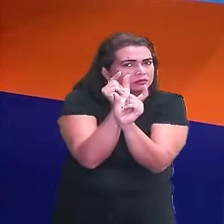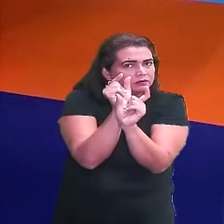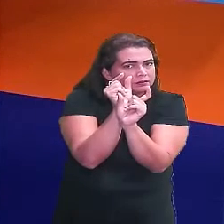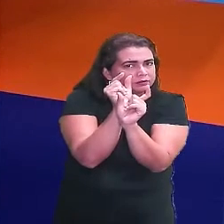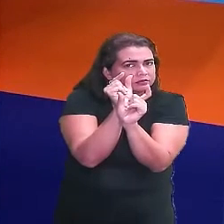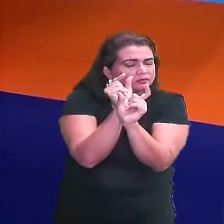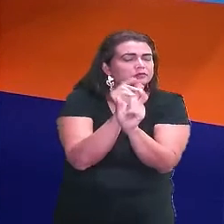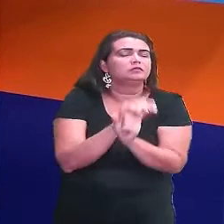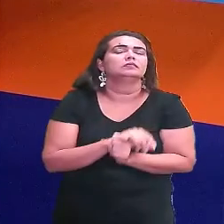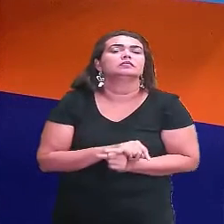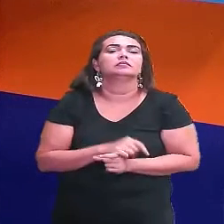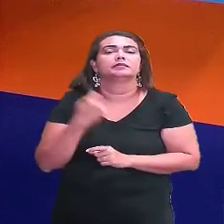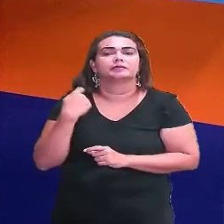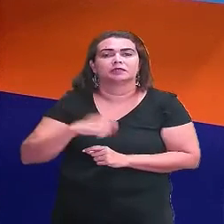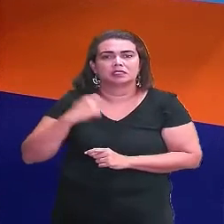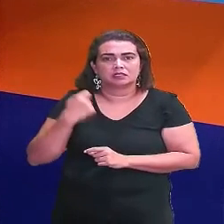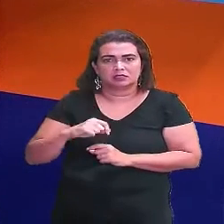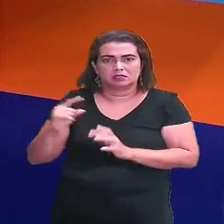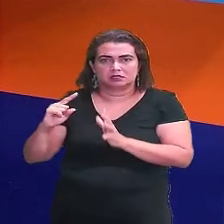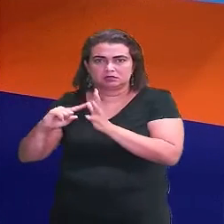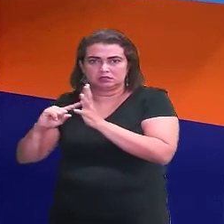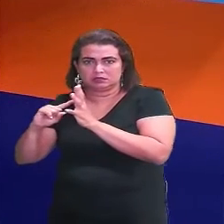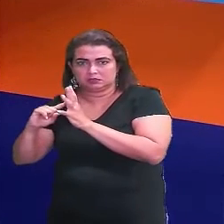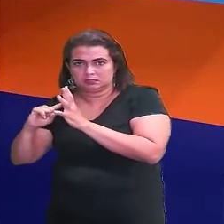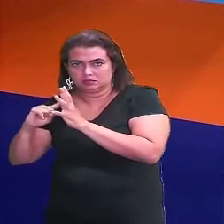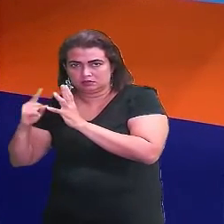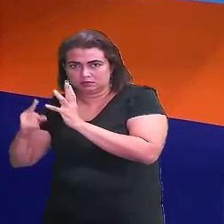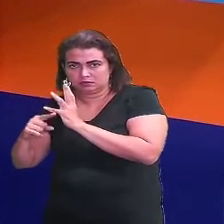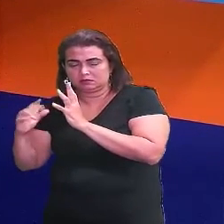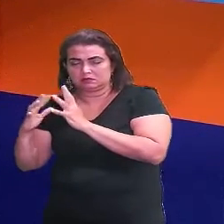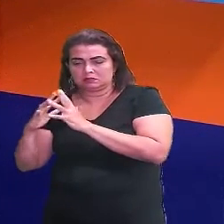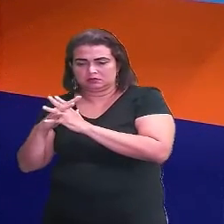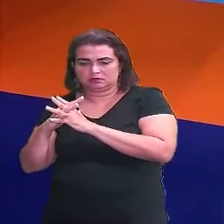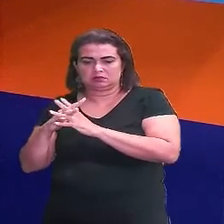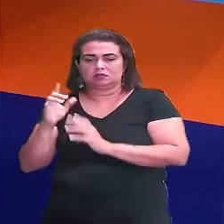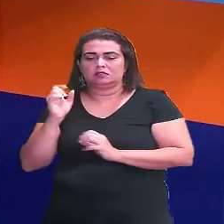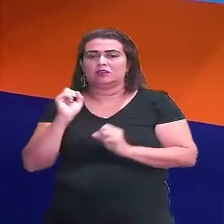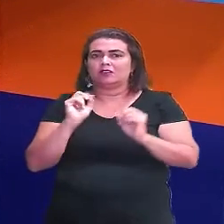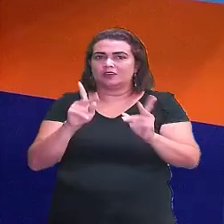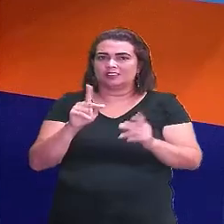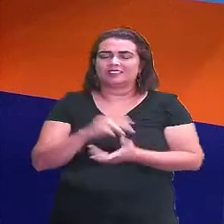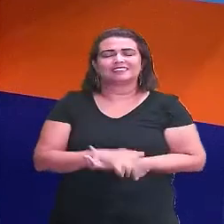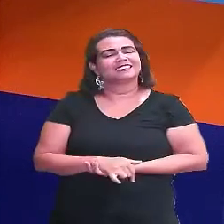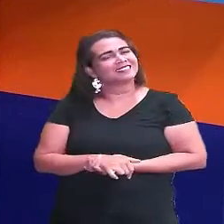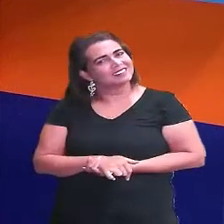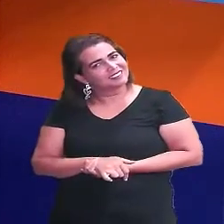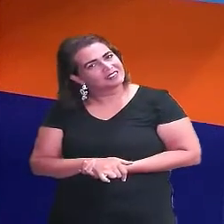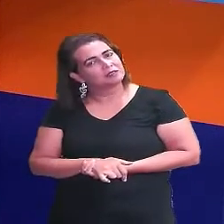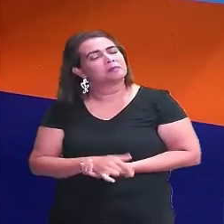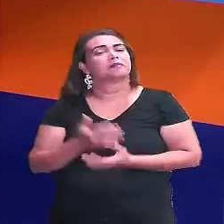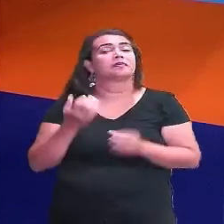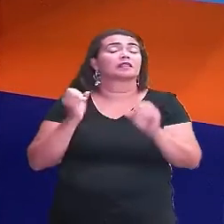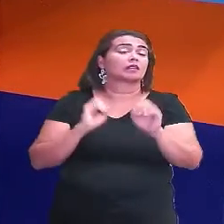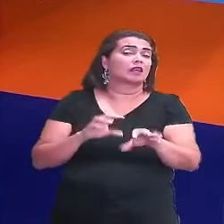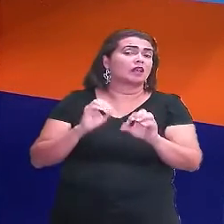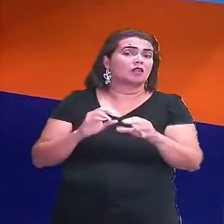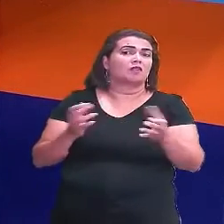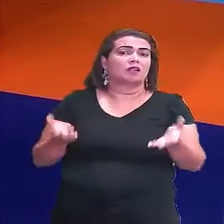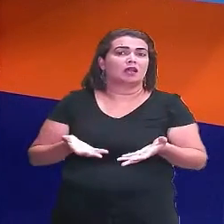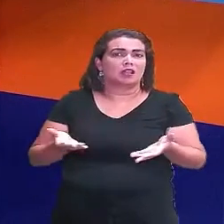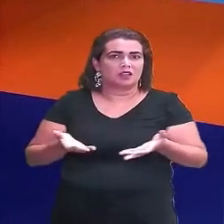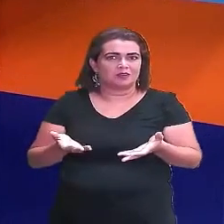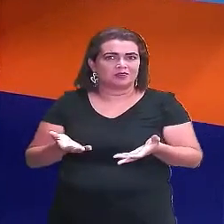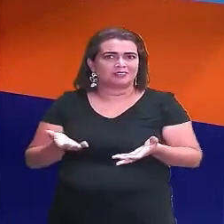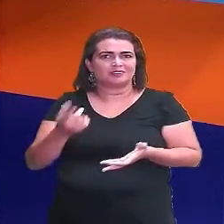consoante e vogal. Não esquece disso, tá bom? Então é isso, pessoal. A nossa aula de hoje